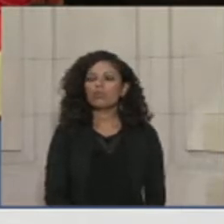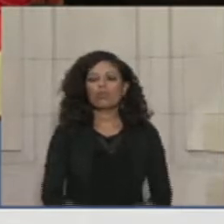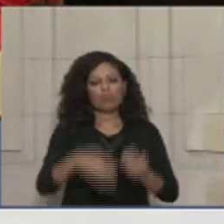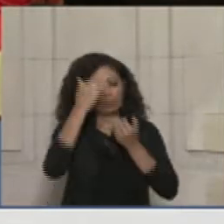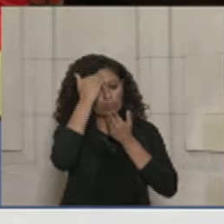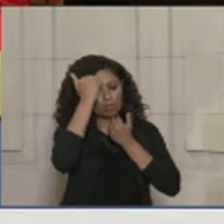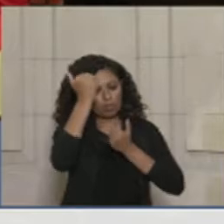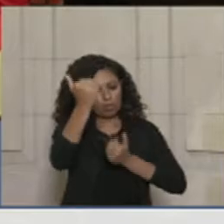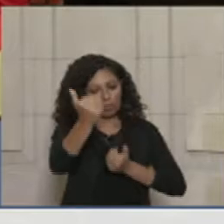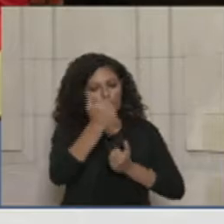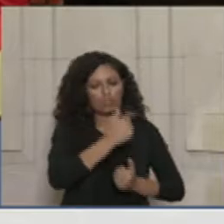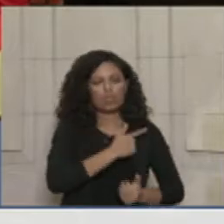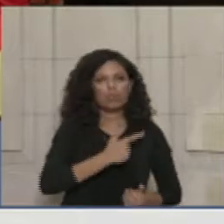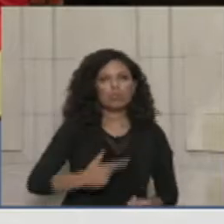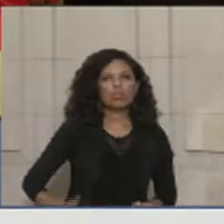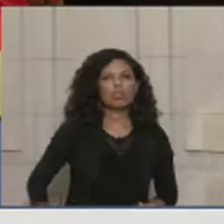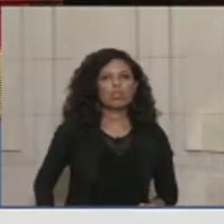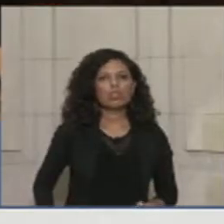Obrigada, senhor presidente.